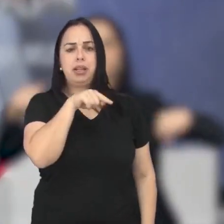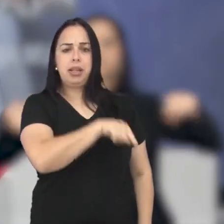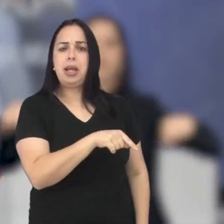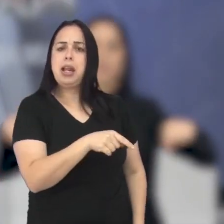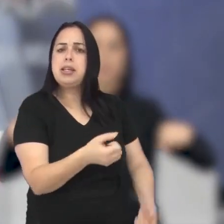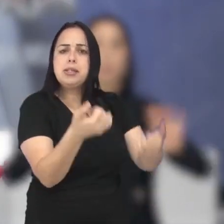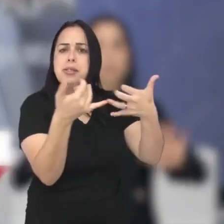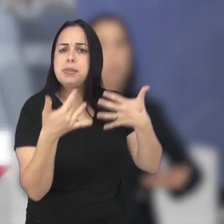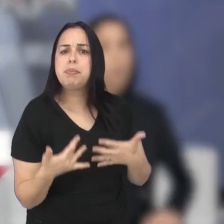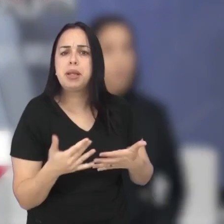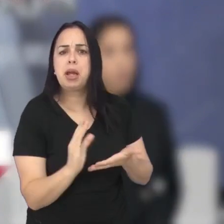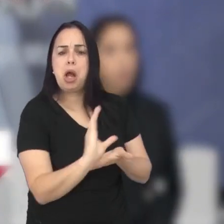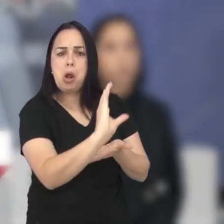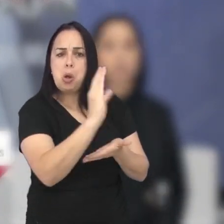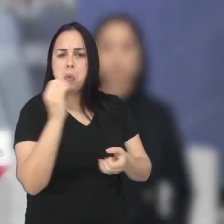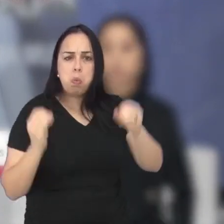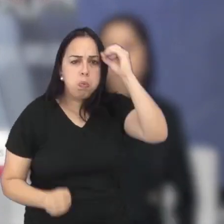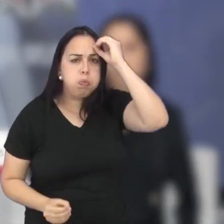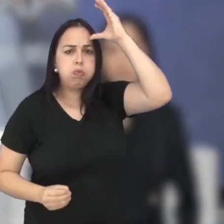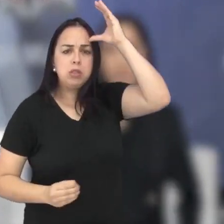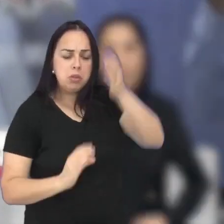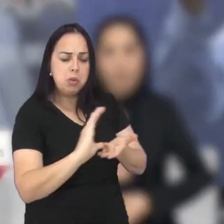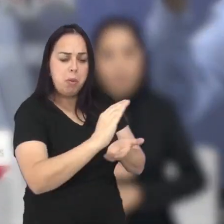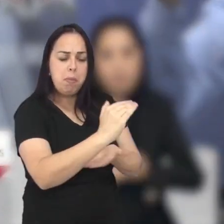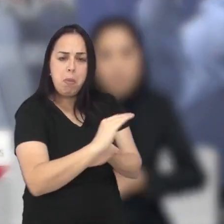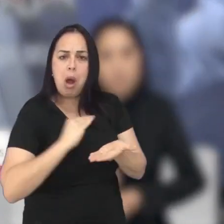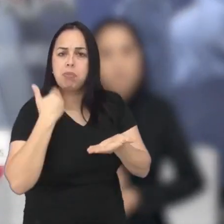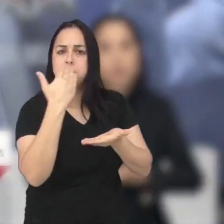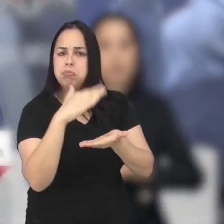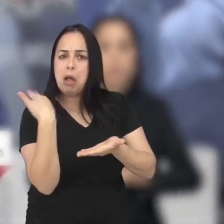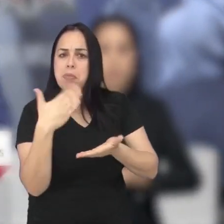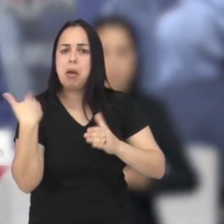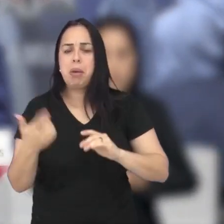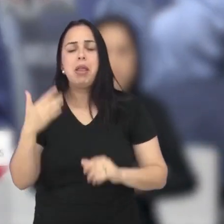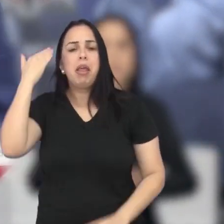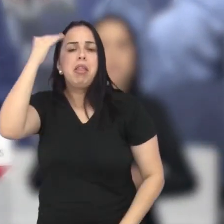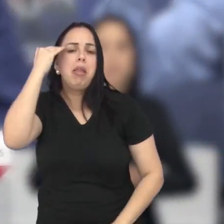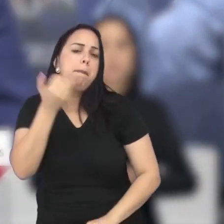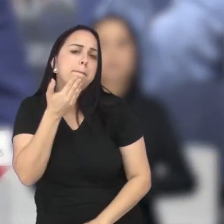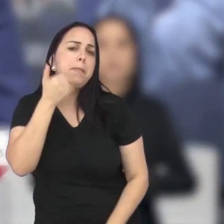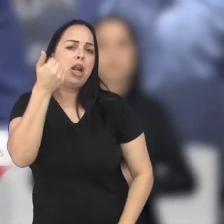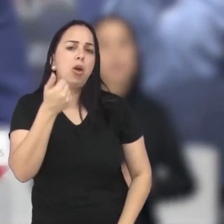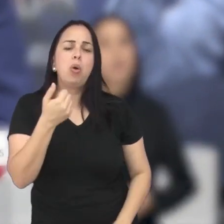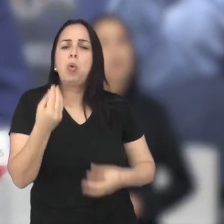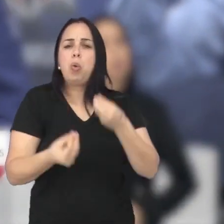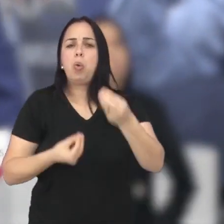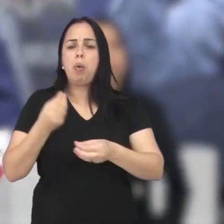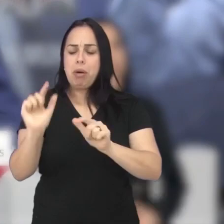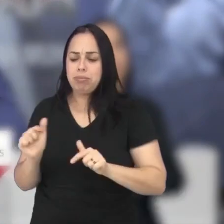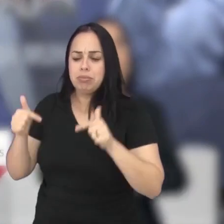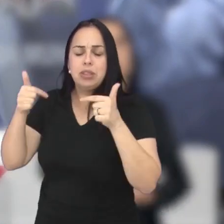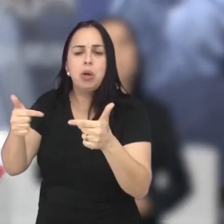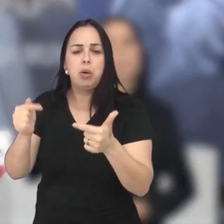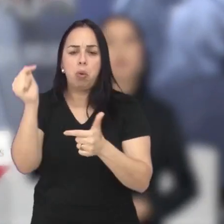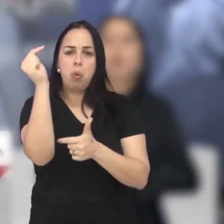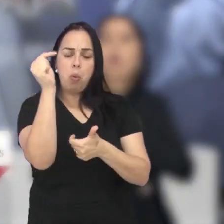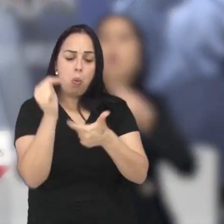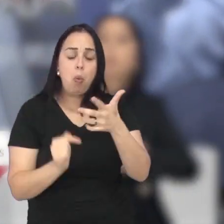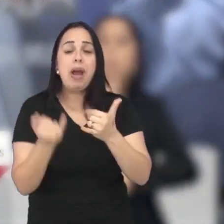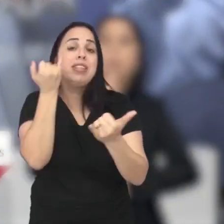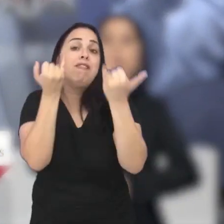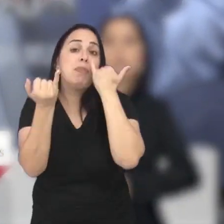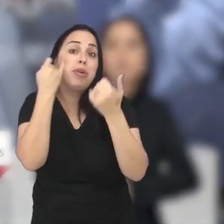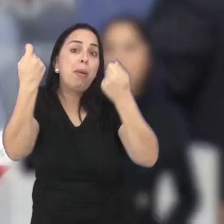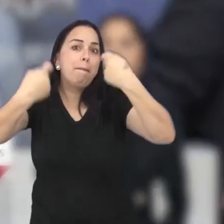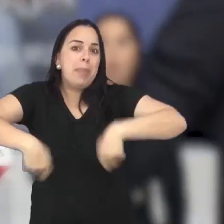nessa disposição em dividir com nós aqui, com as prefeituras, com os nossos técnicos, para que a gente possa entender também melhor como que nós podemos responder, quais